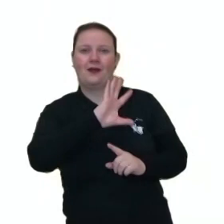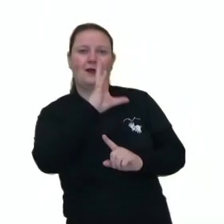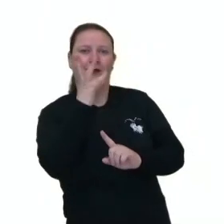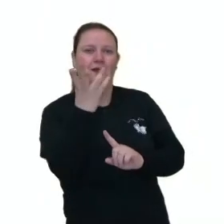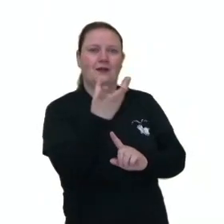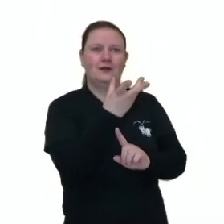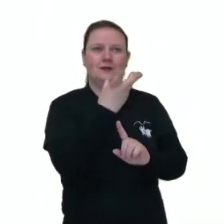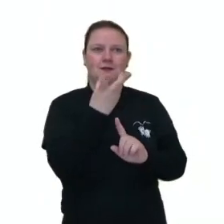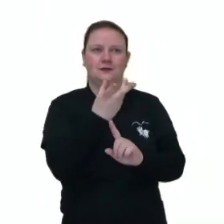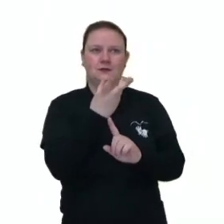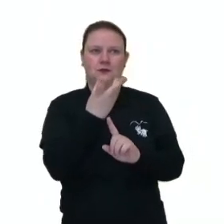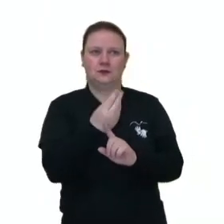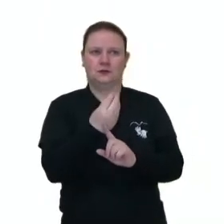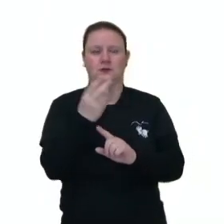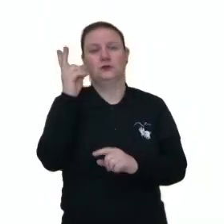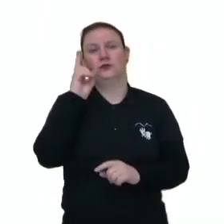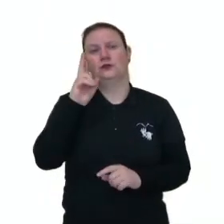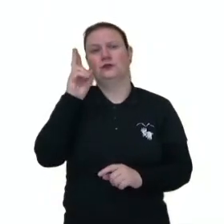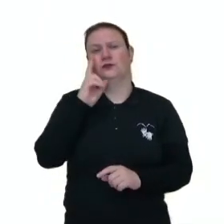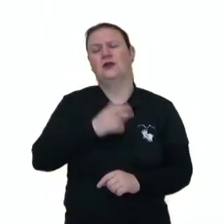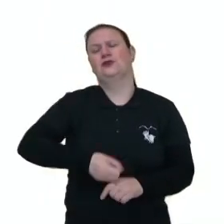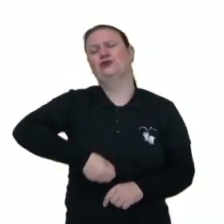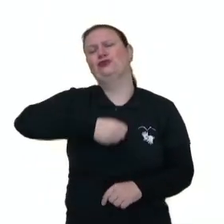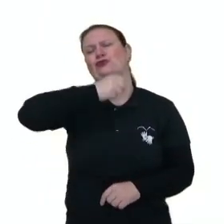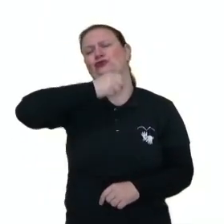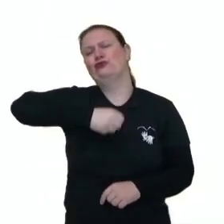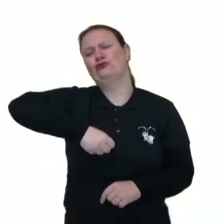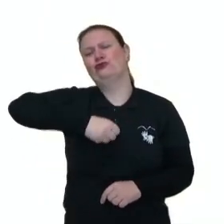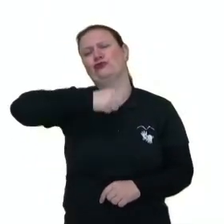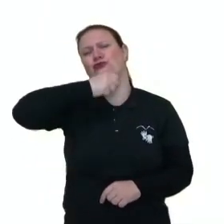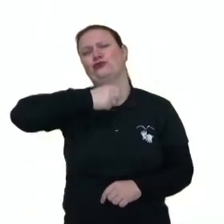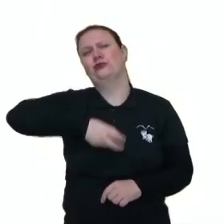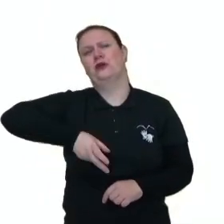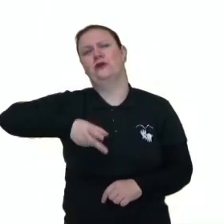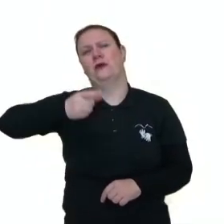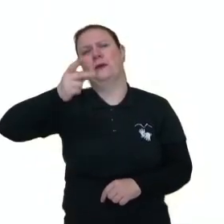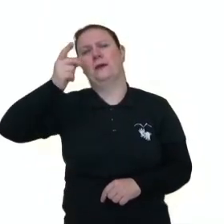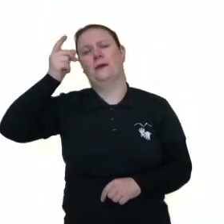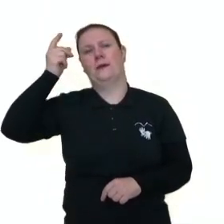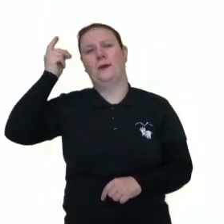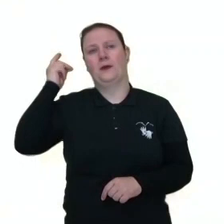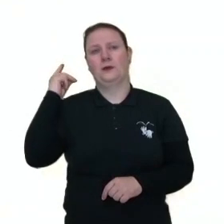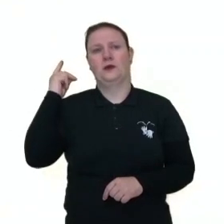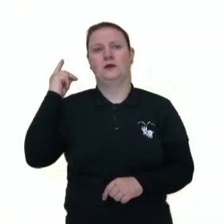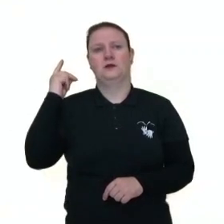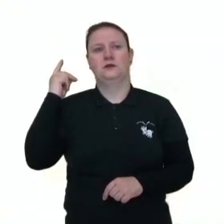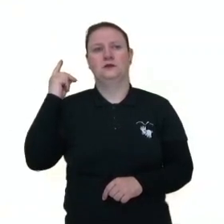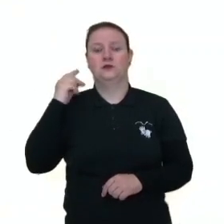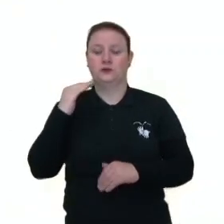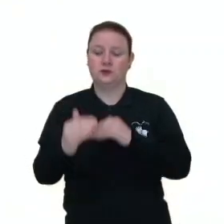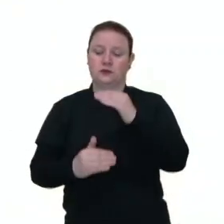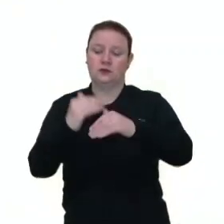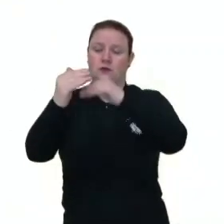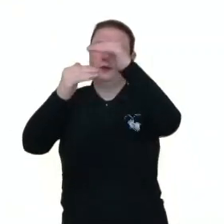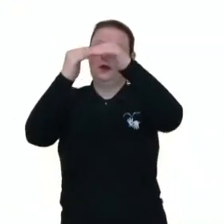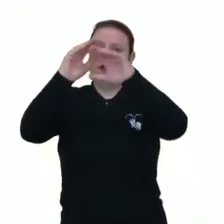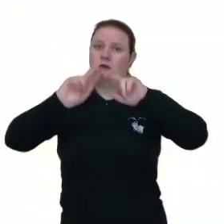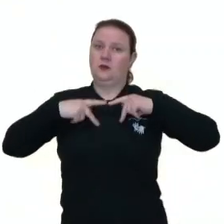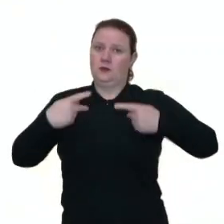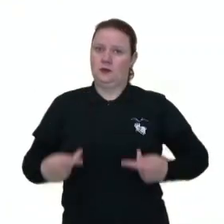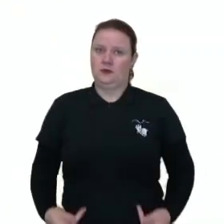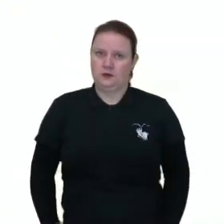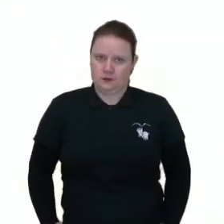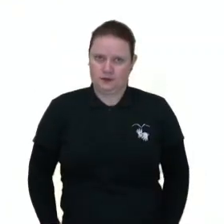Estas histórias são tão antigas quanto o desenvolvimento da humanidade. Então, percebo que eu tive